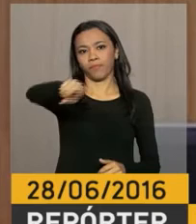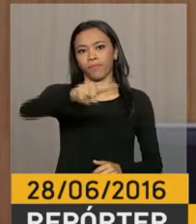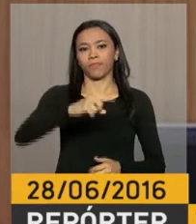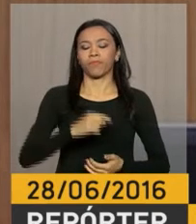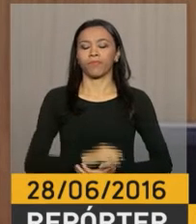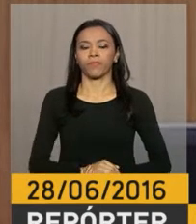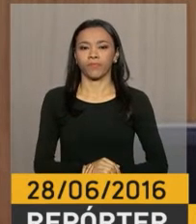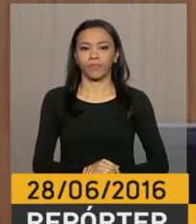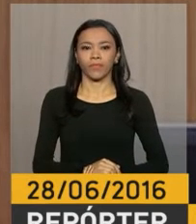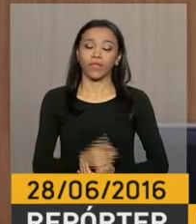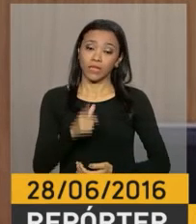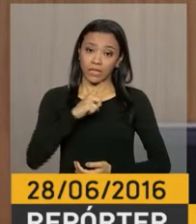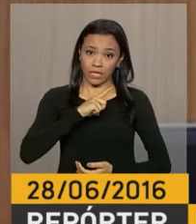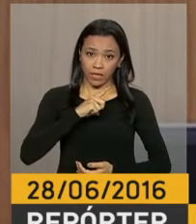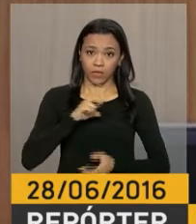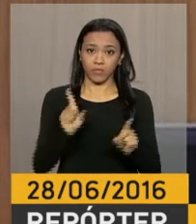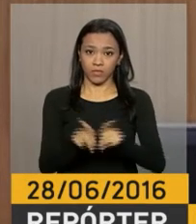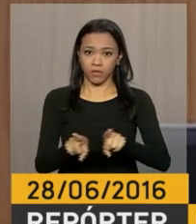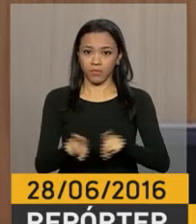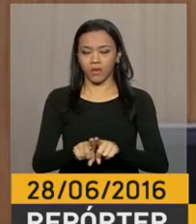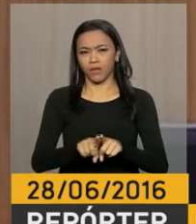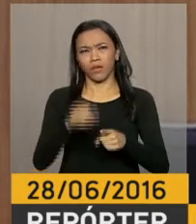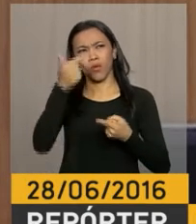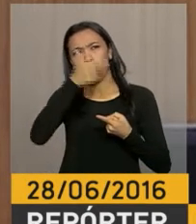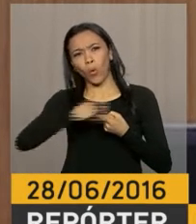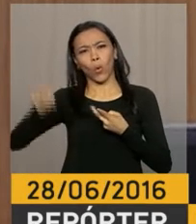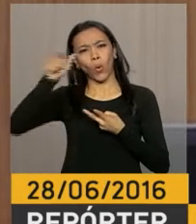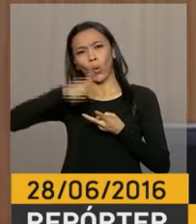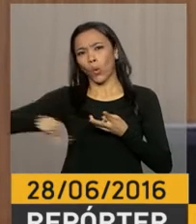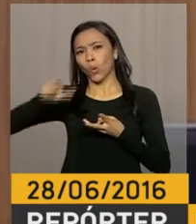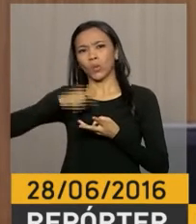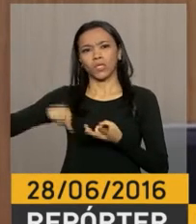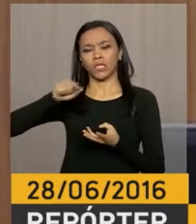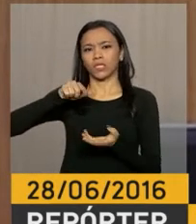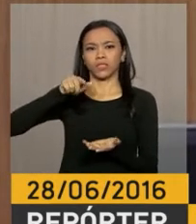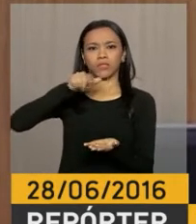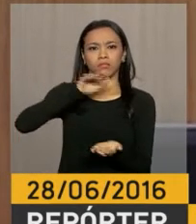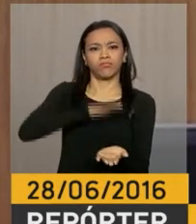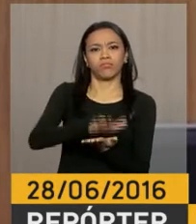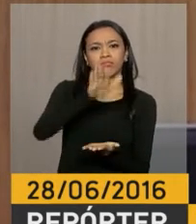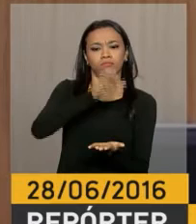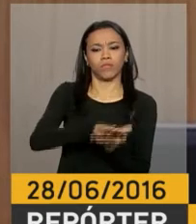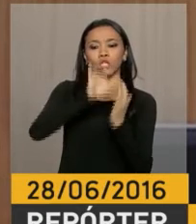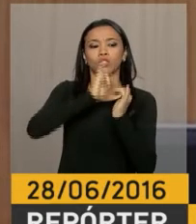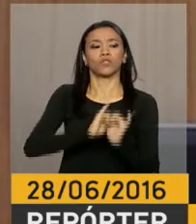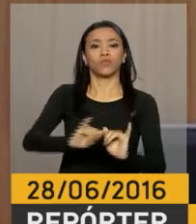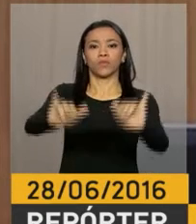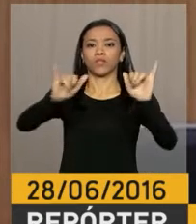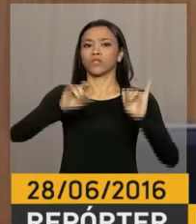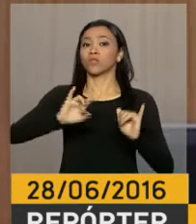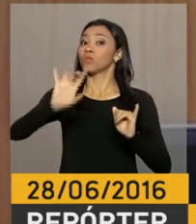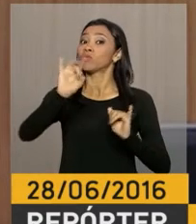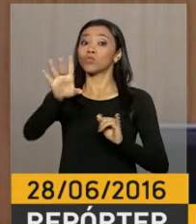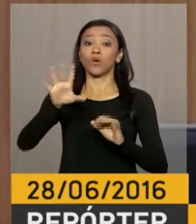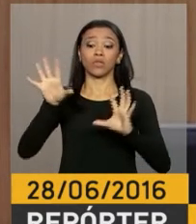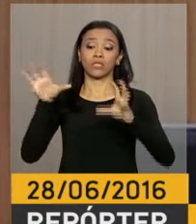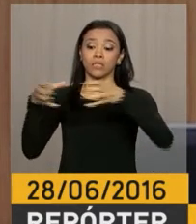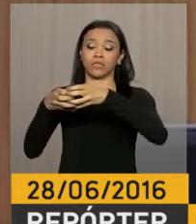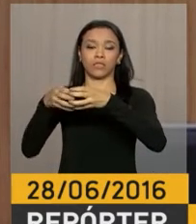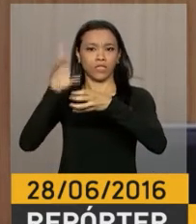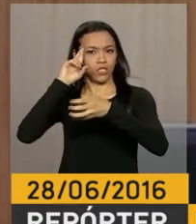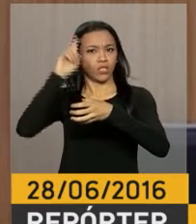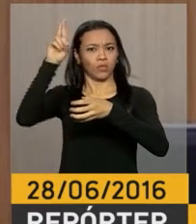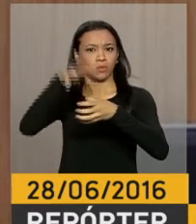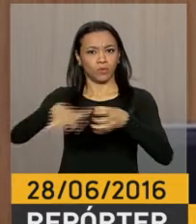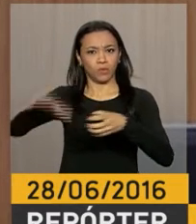né? Temos tantas outras publicações, não só no que diz respeito à diretoria de política econômica, mas ao